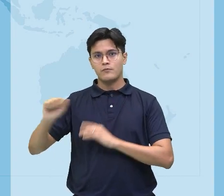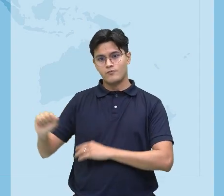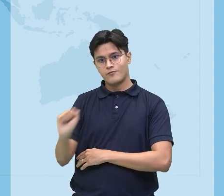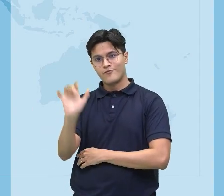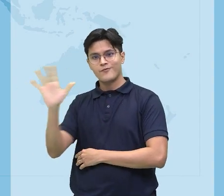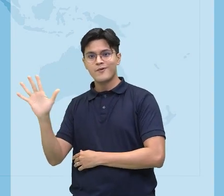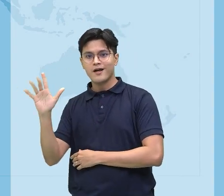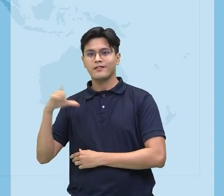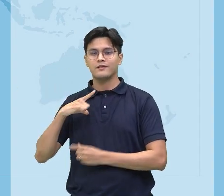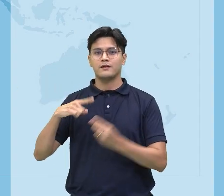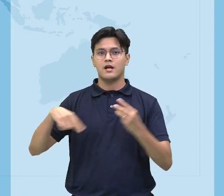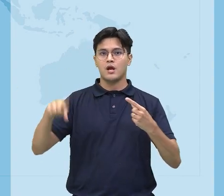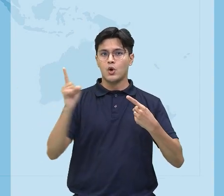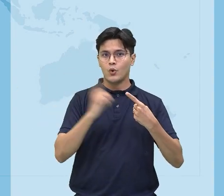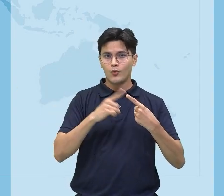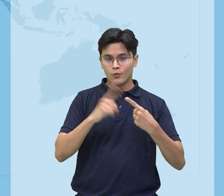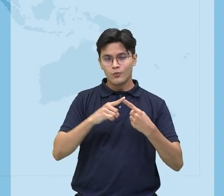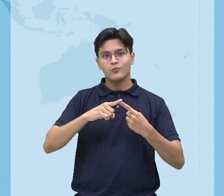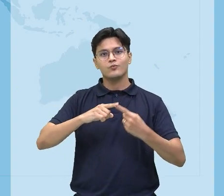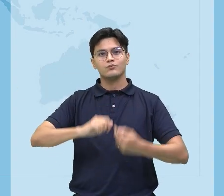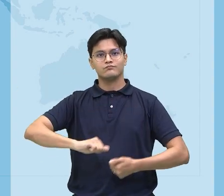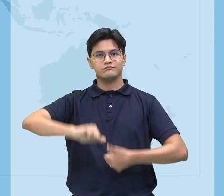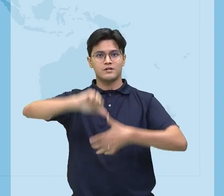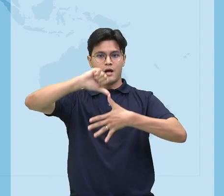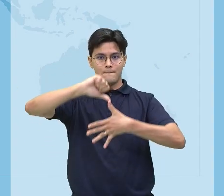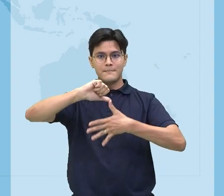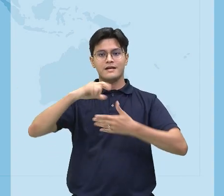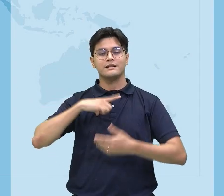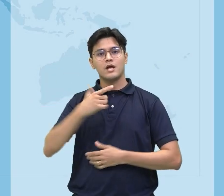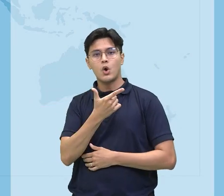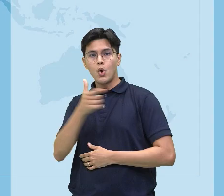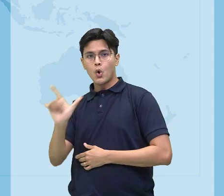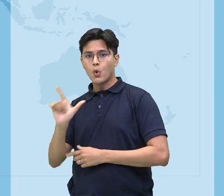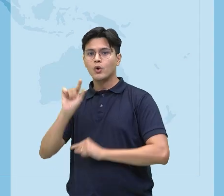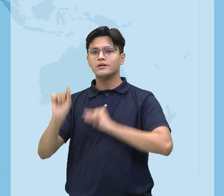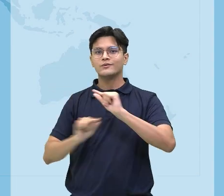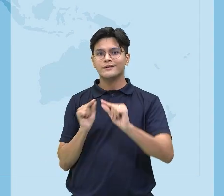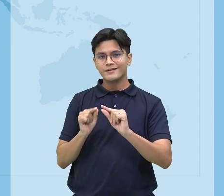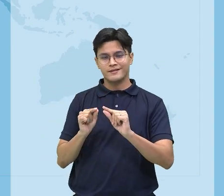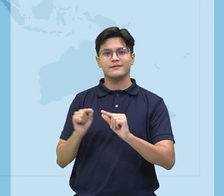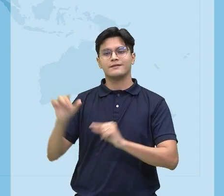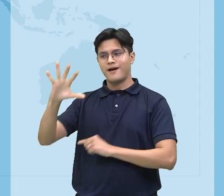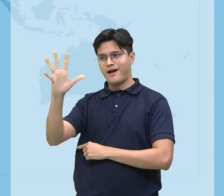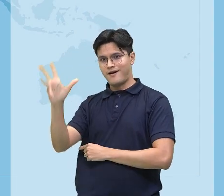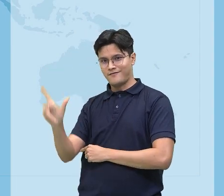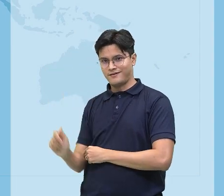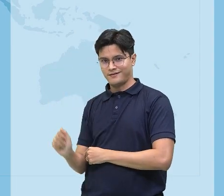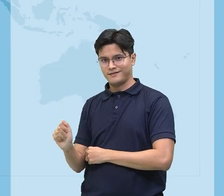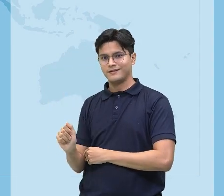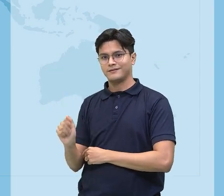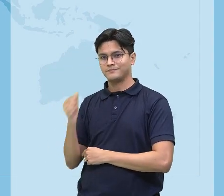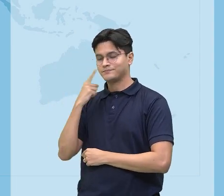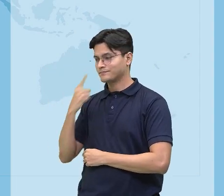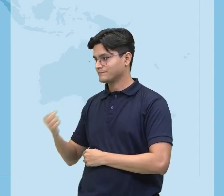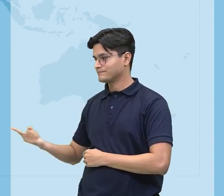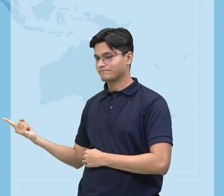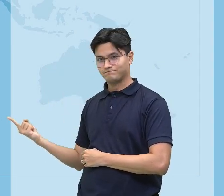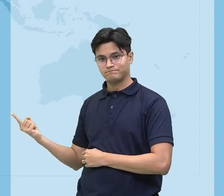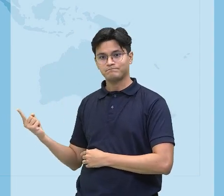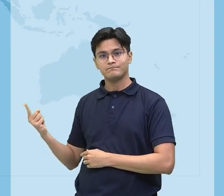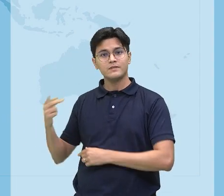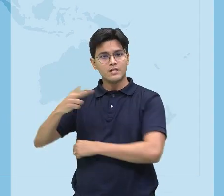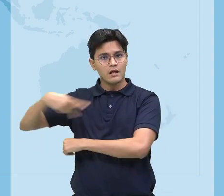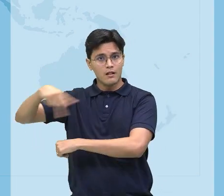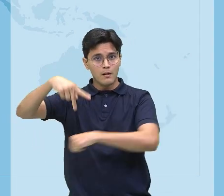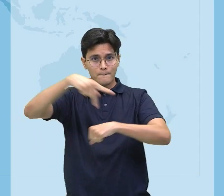um na América e outro no continente africano. Esses países, gente, eles começam a se